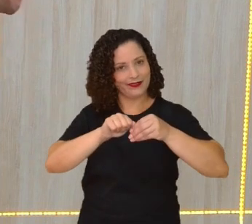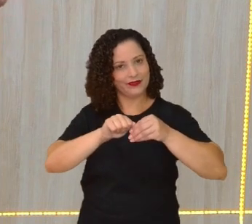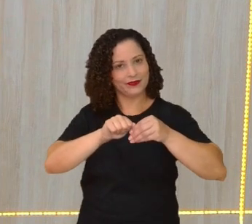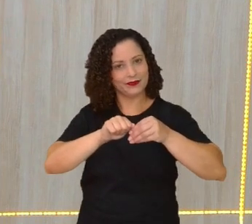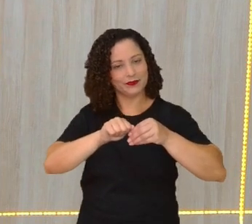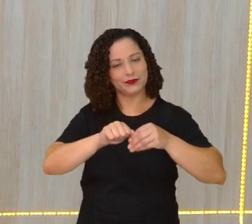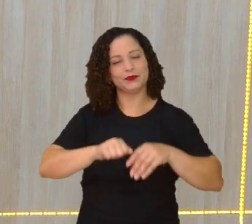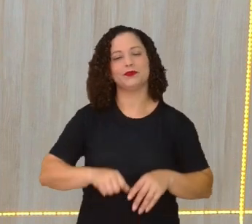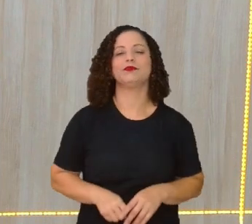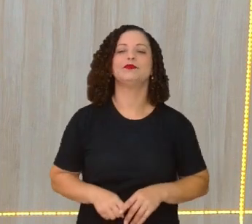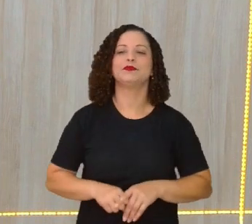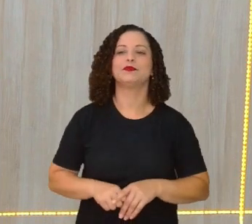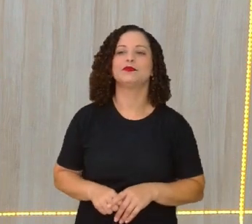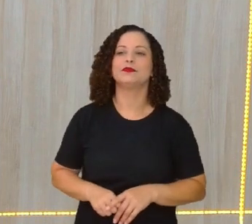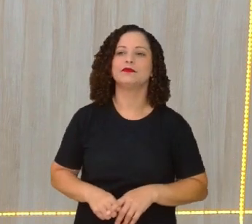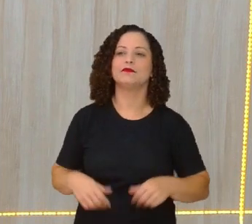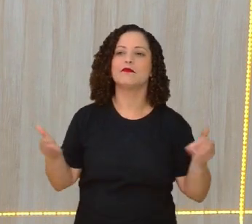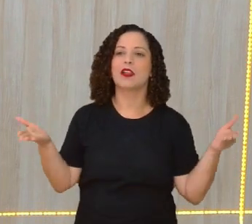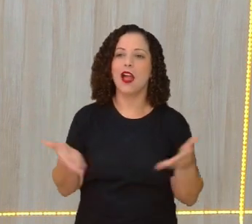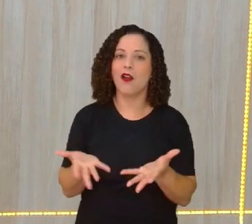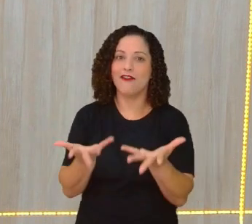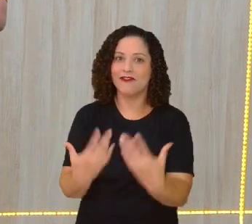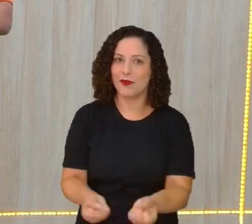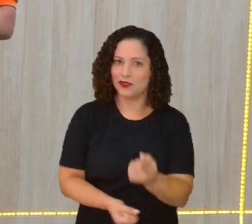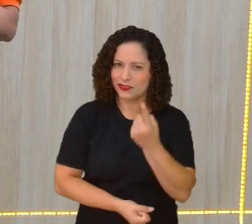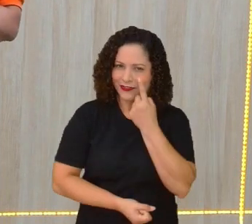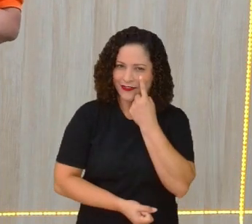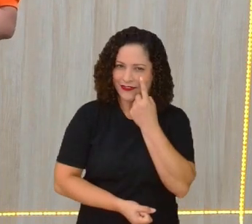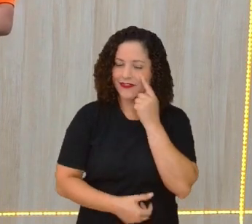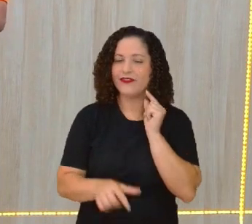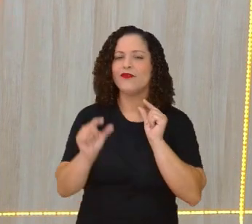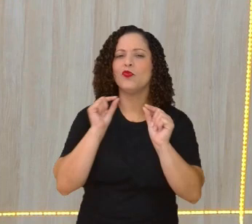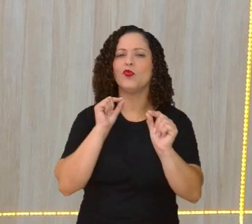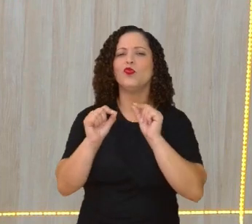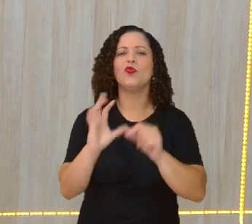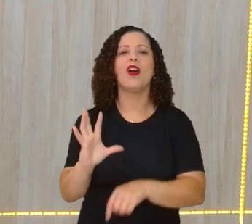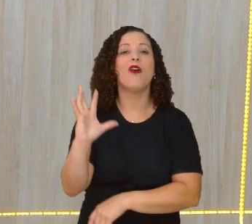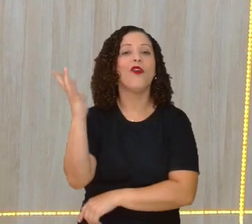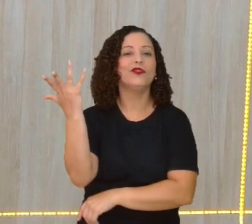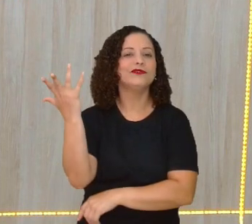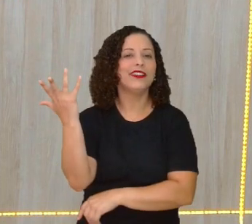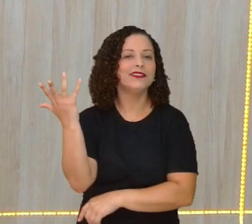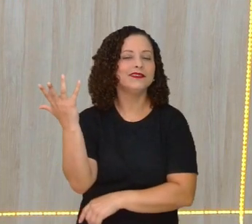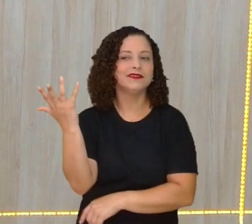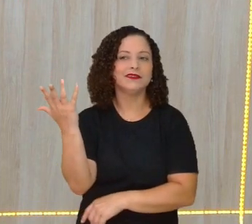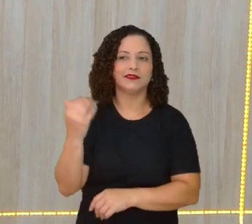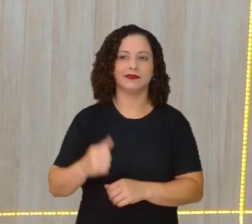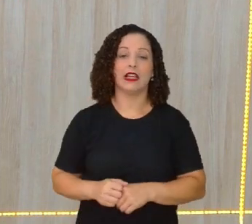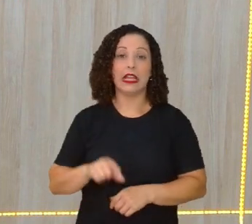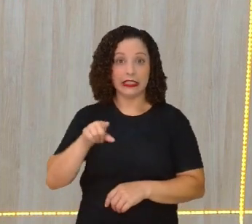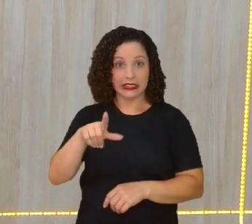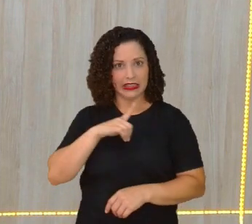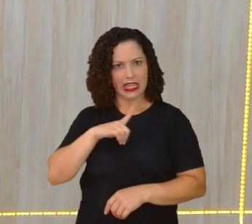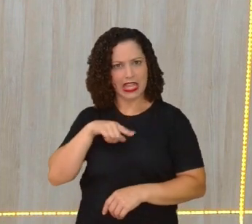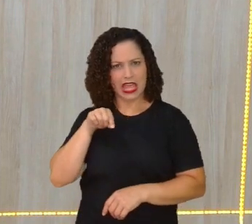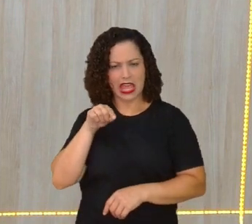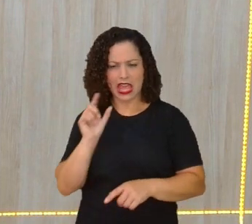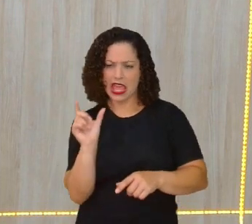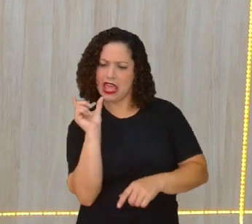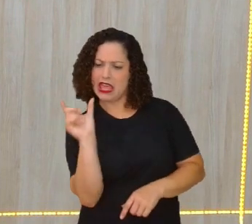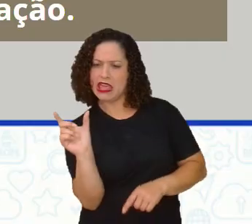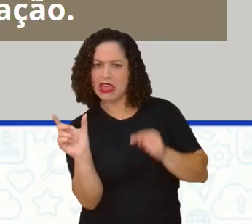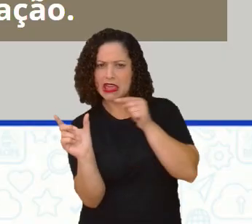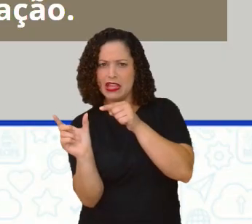Agora vamos dar uma olhada, né, no que acontece quando o advérbio, que faz o papel de